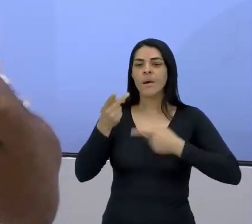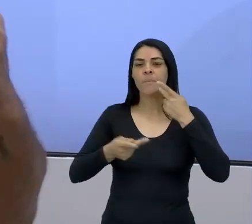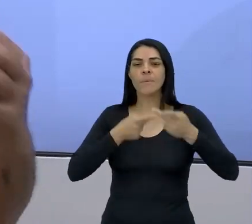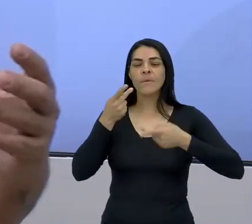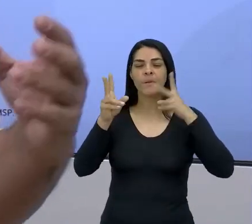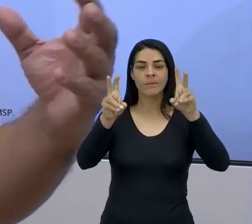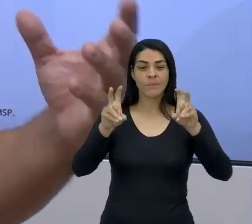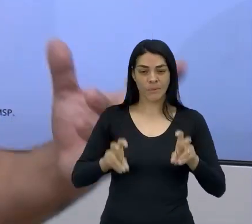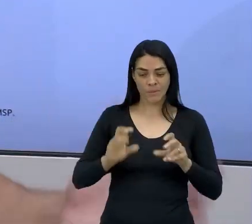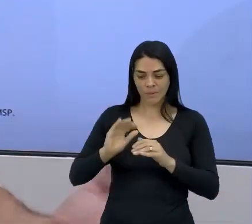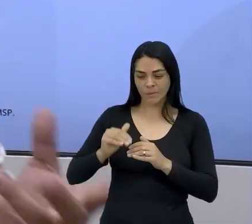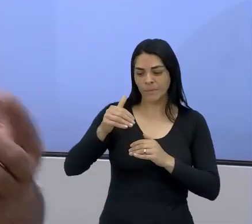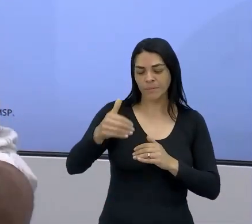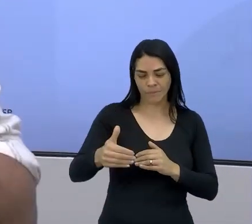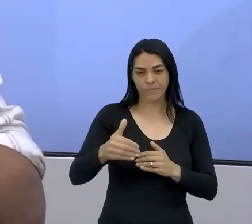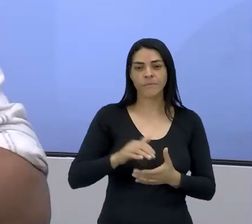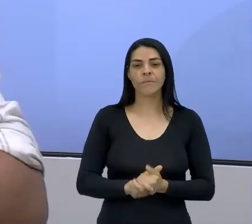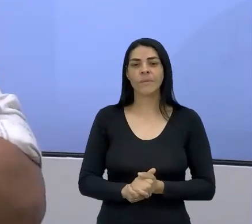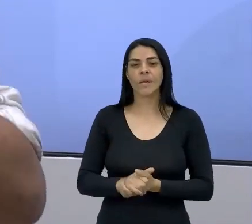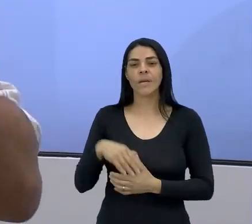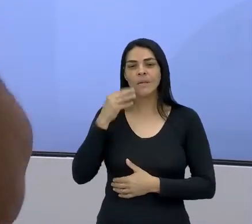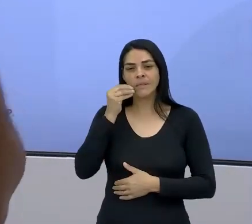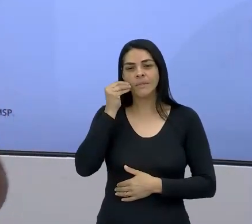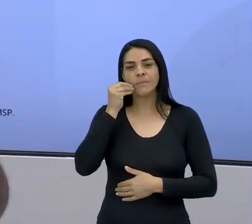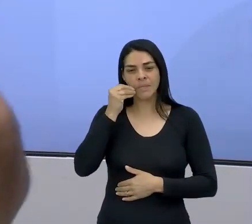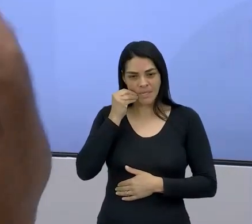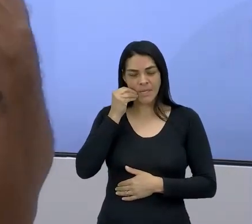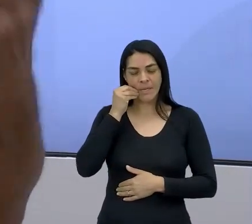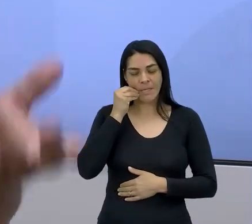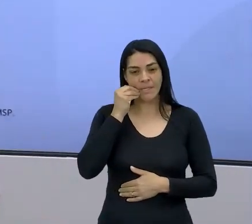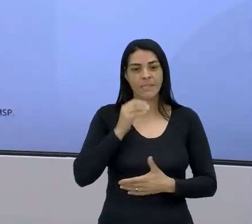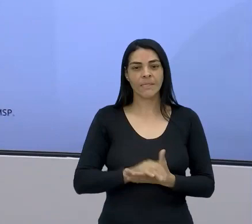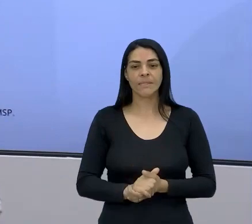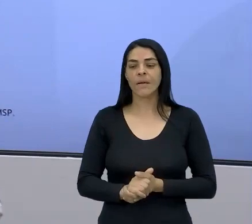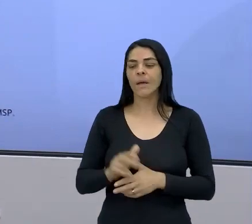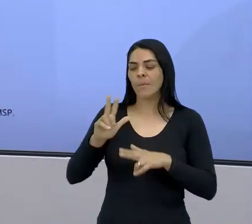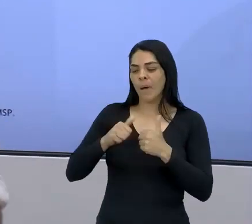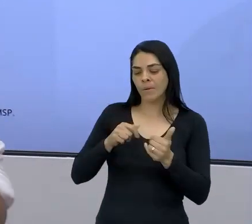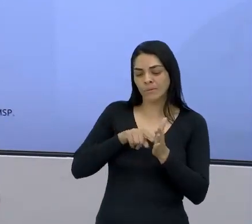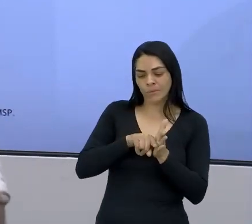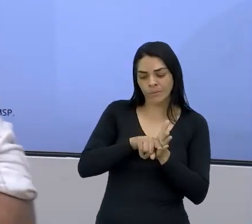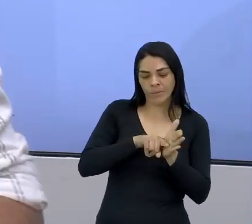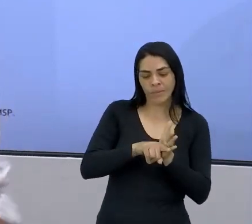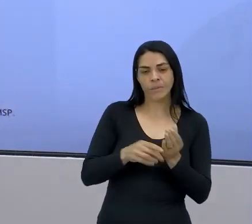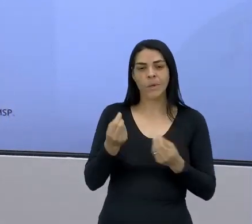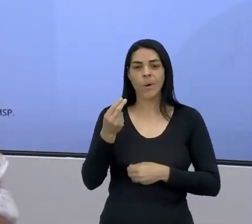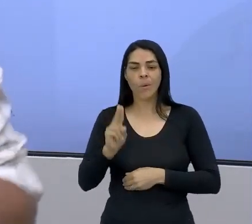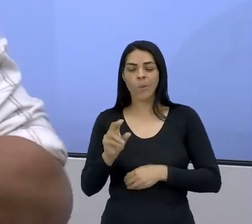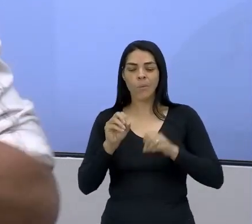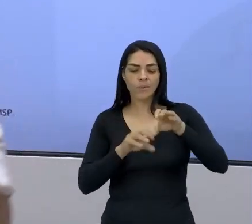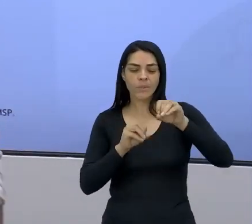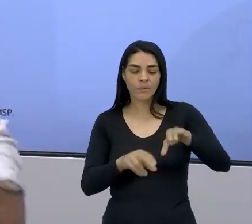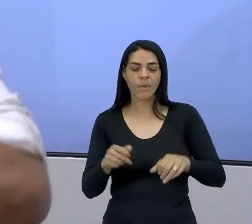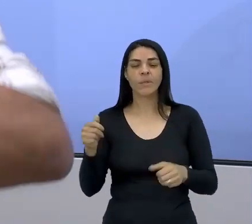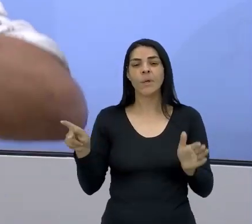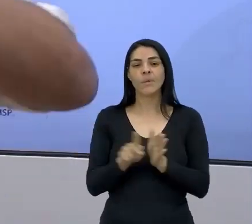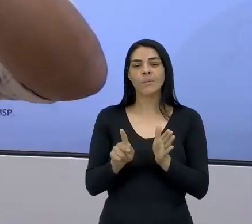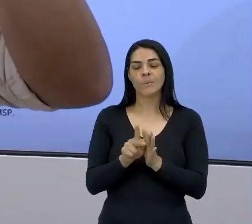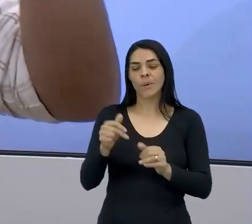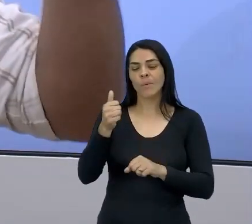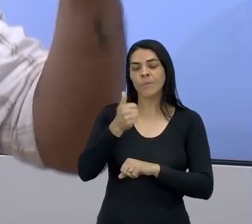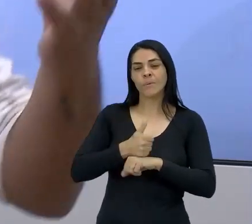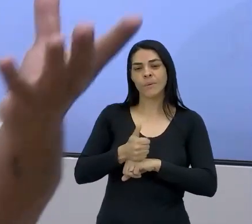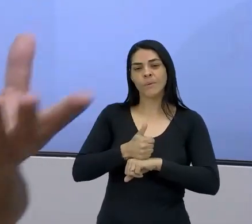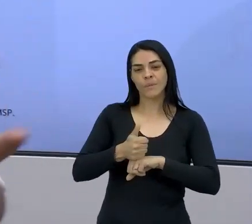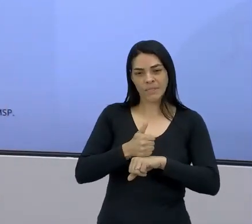partir dessas experiências, né, que foram buscadas através de pesquisa ou através de ensinamentos de profissionais, a gente cria aí